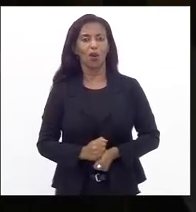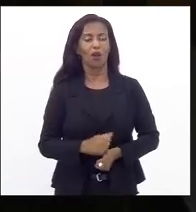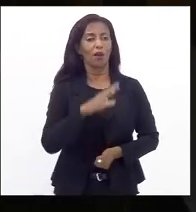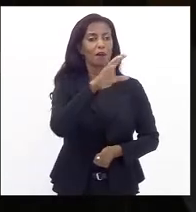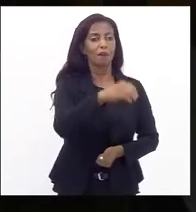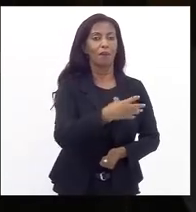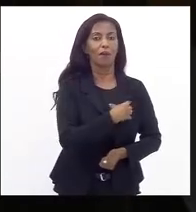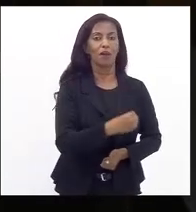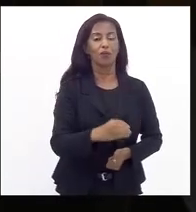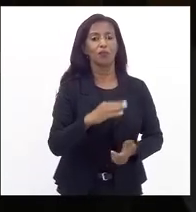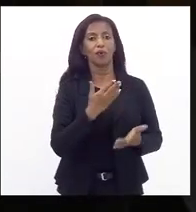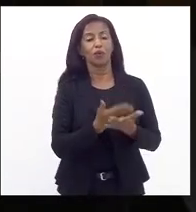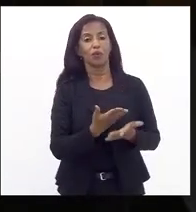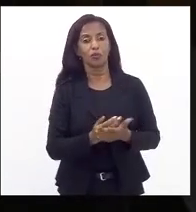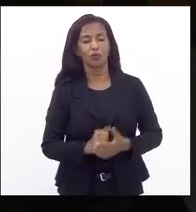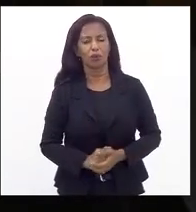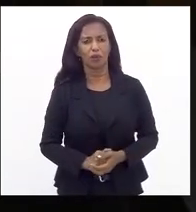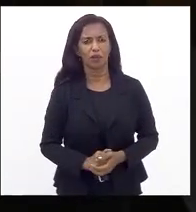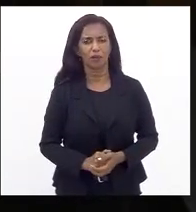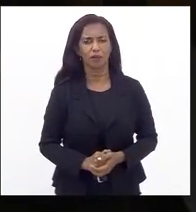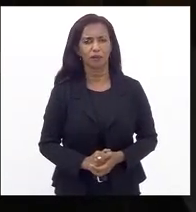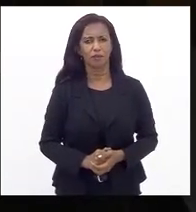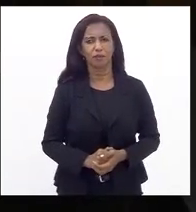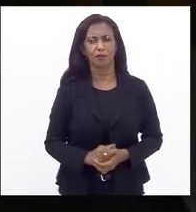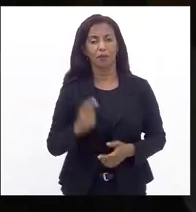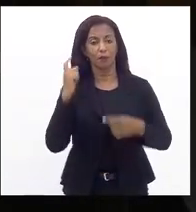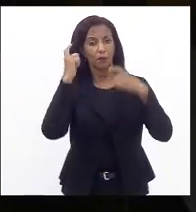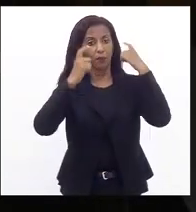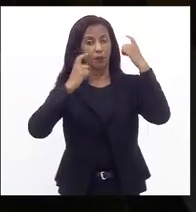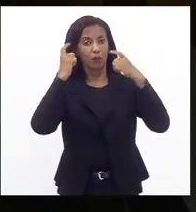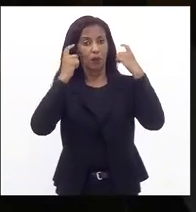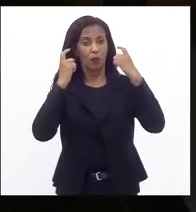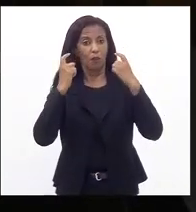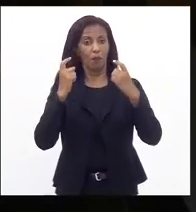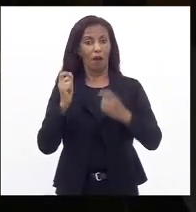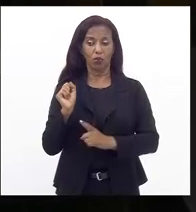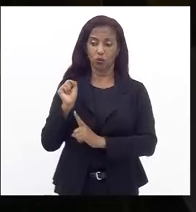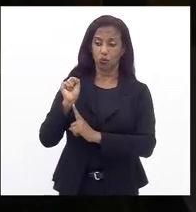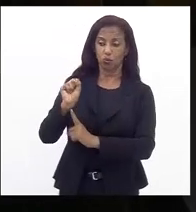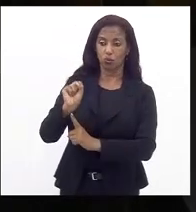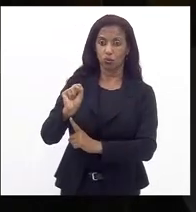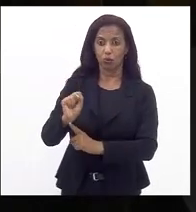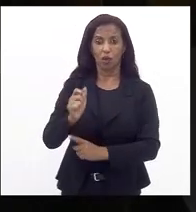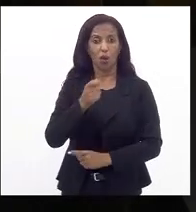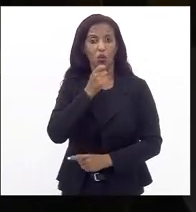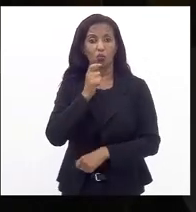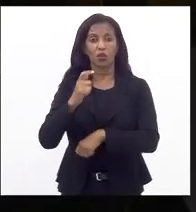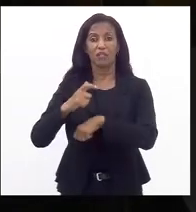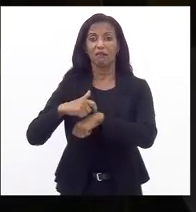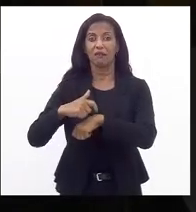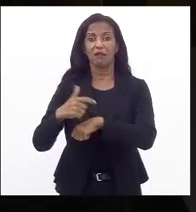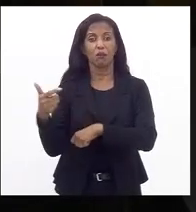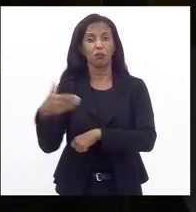pegando o teu filho na escola por favor tá preocupada com a conta do supermercado o tempo deviam Parlamento